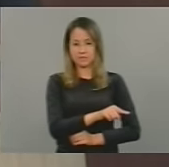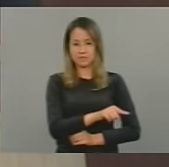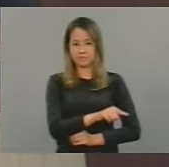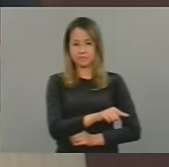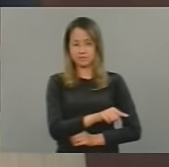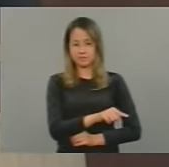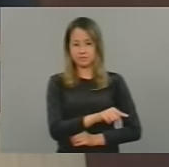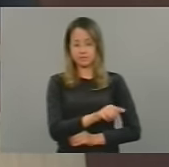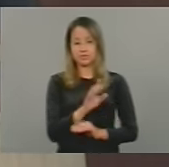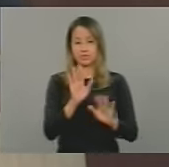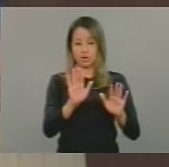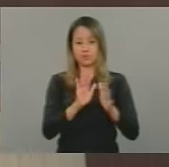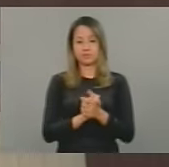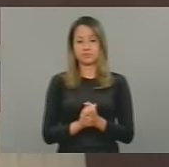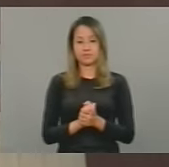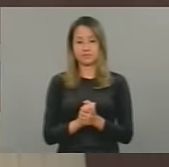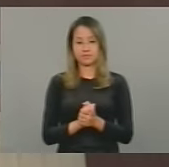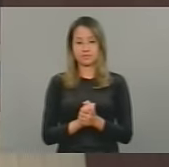em 44,